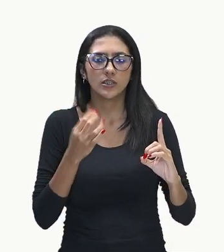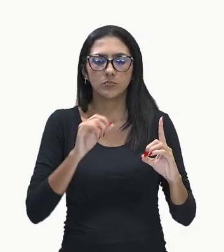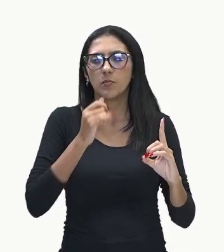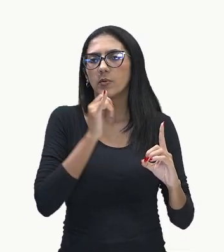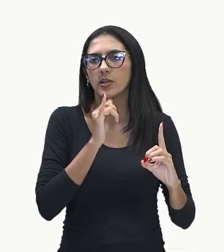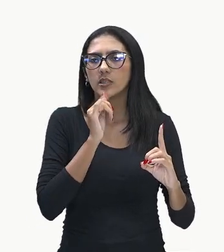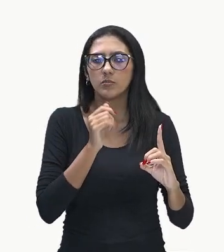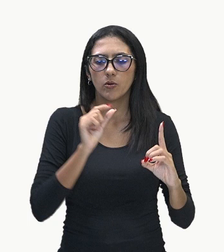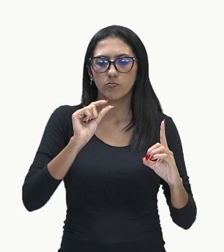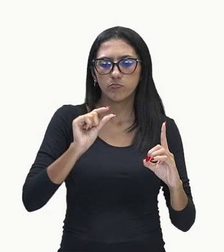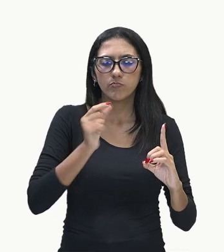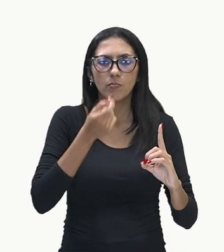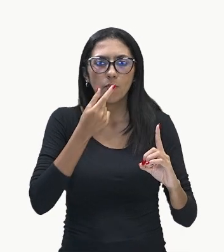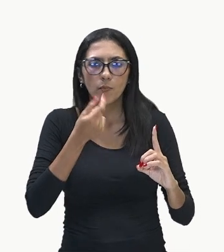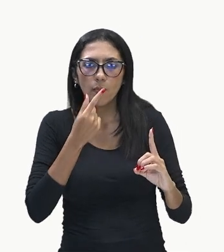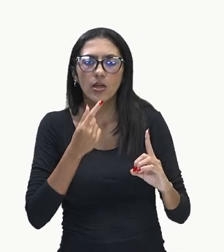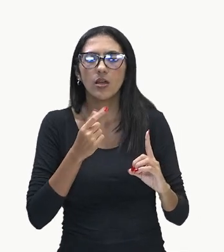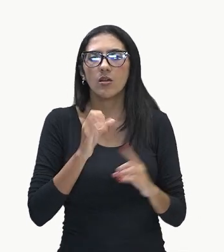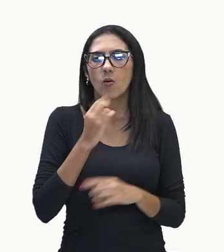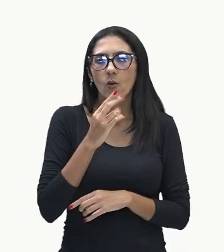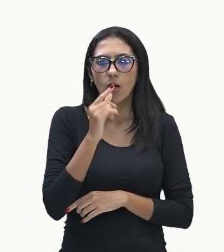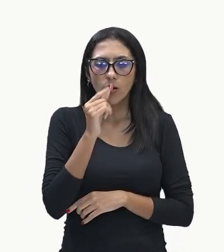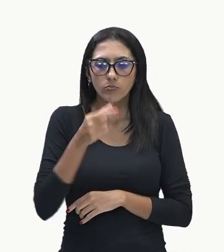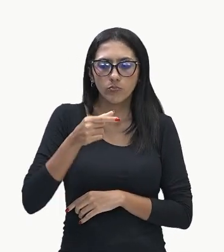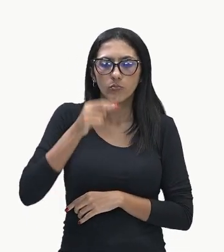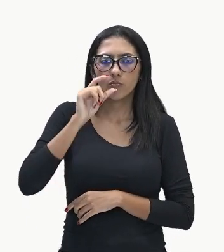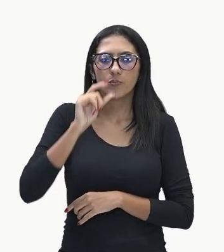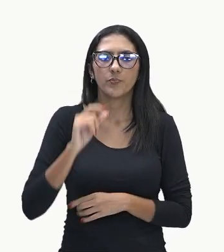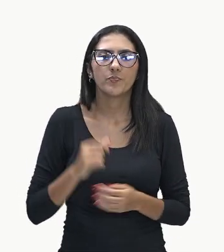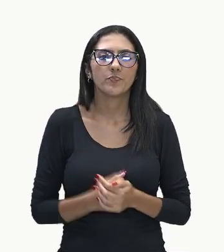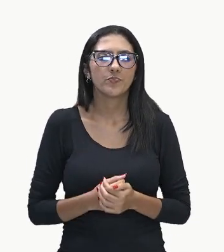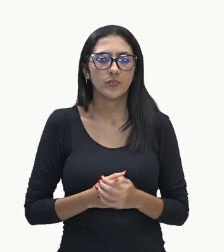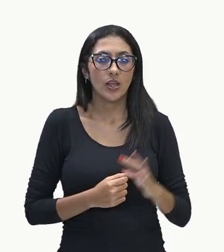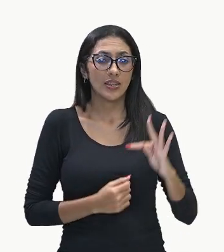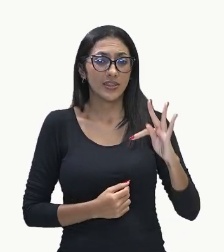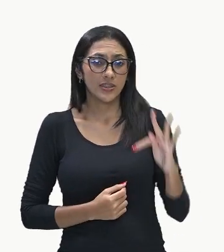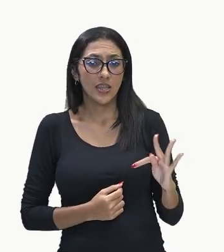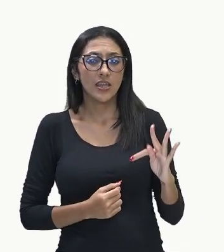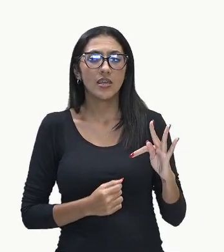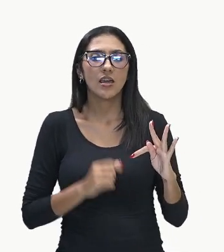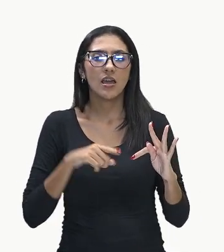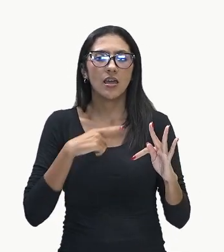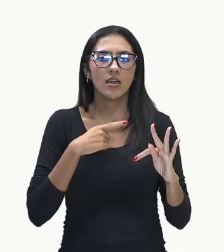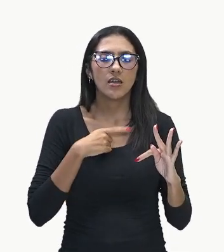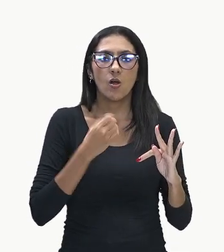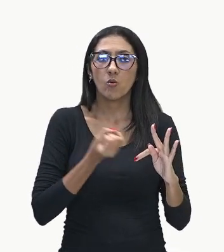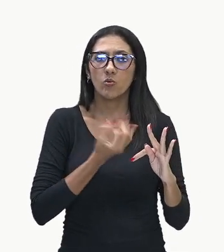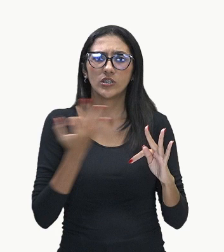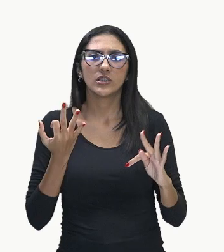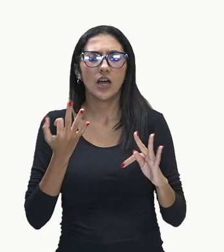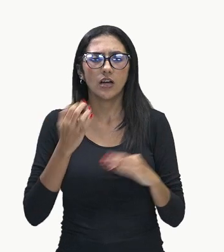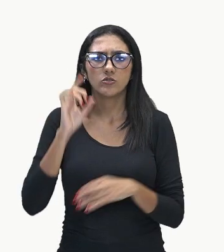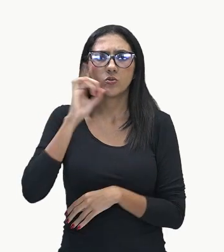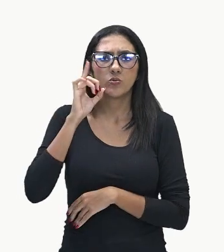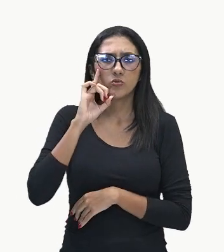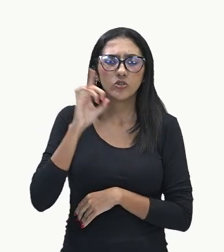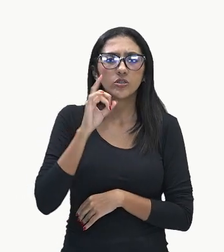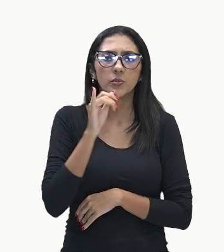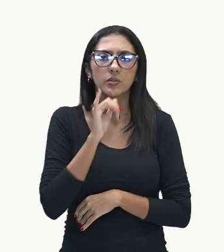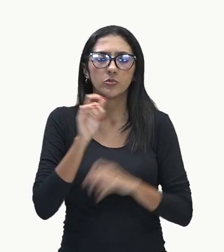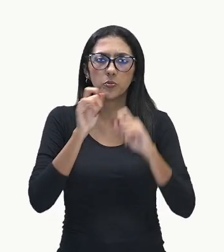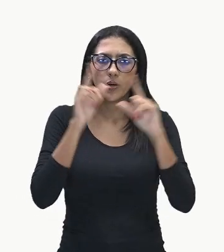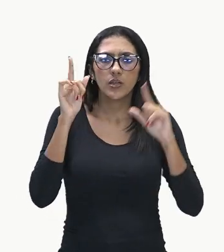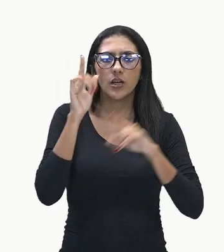miligramas. E o T é o número de vezes que o medicamento é administrado. Então, aí